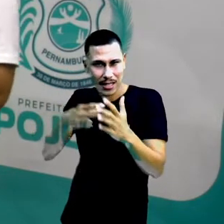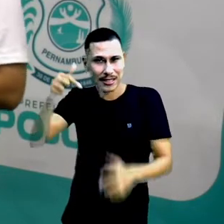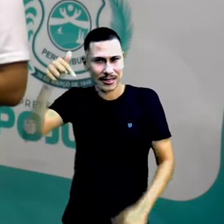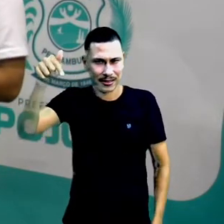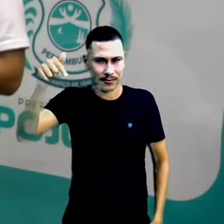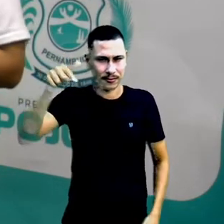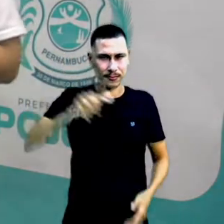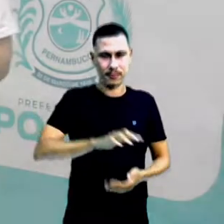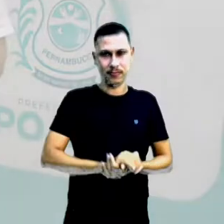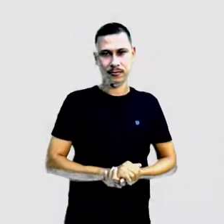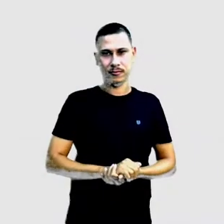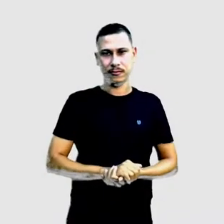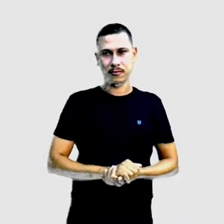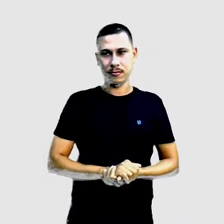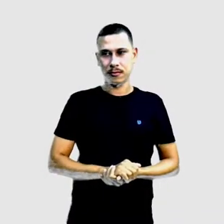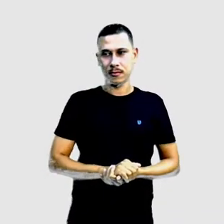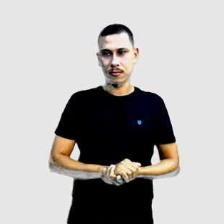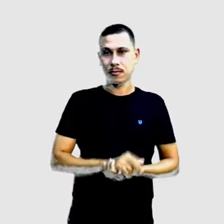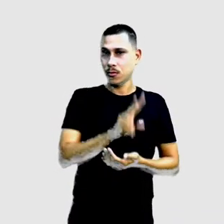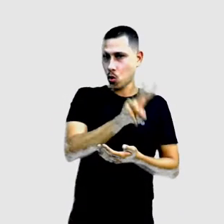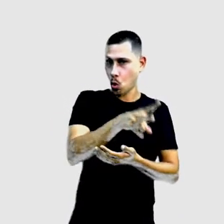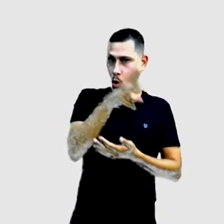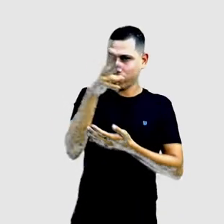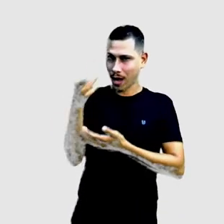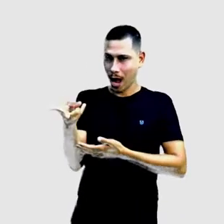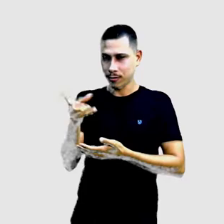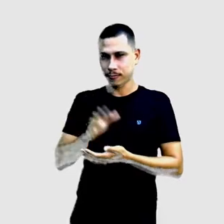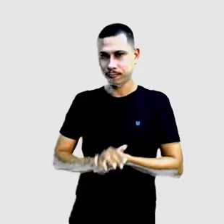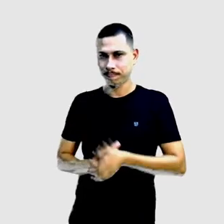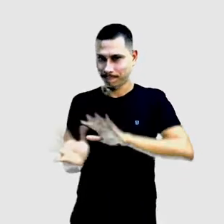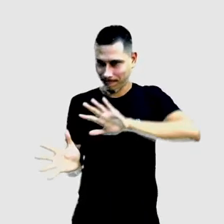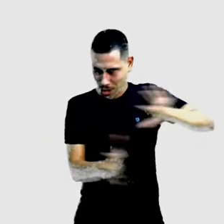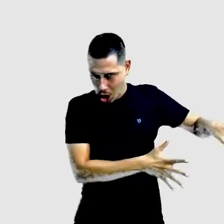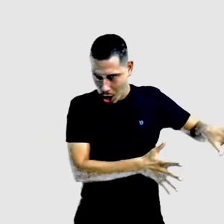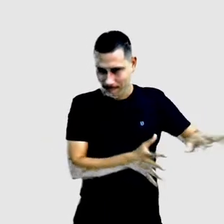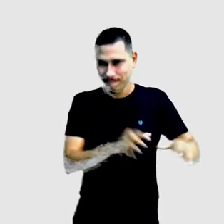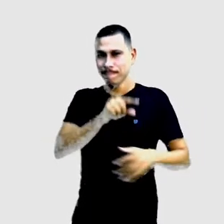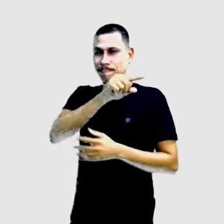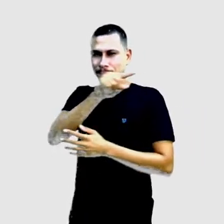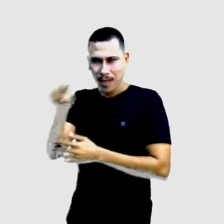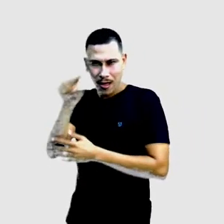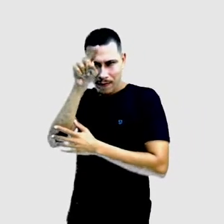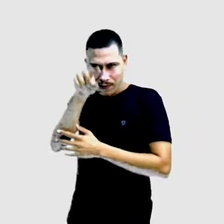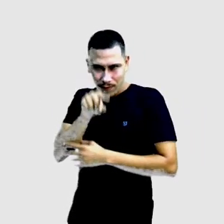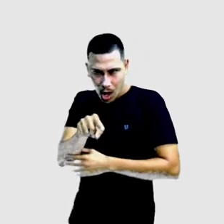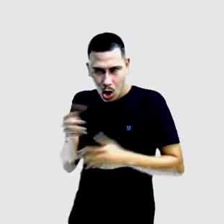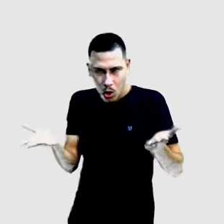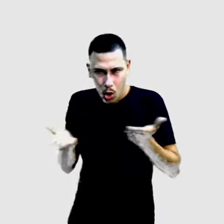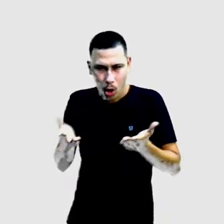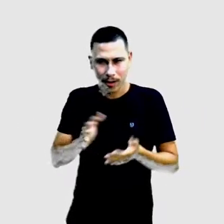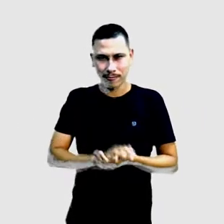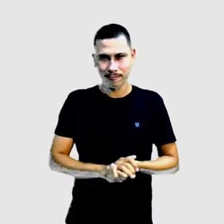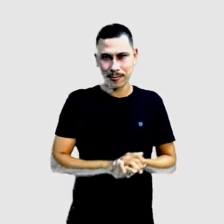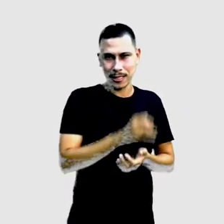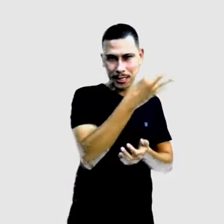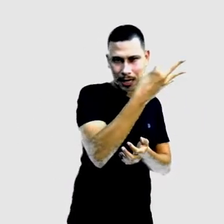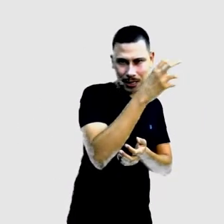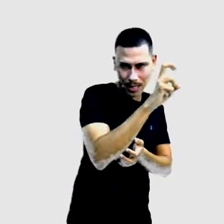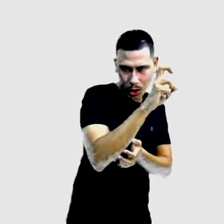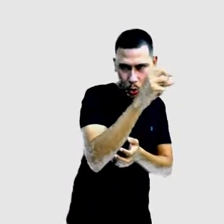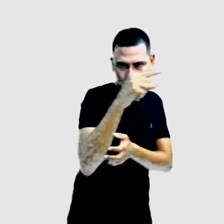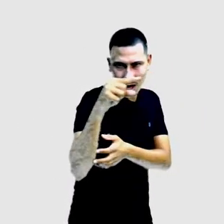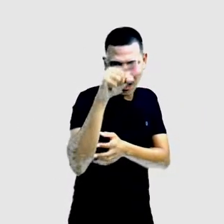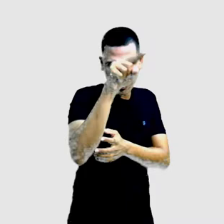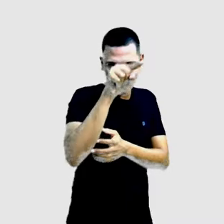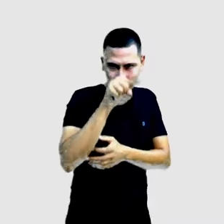Já na situação contrária, que é na condição de divisão, iremos dividir o 35 por